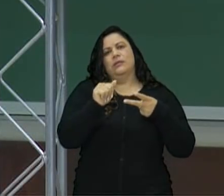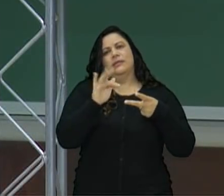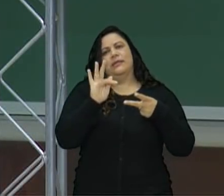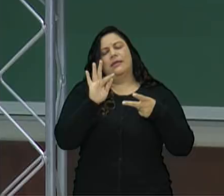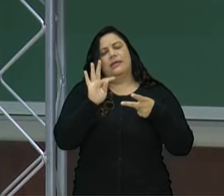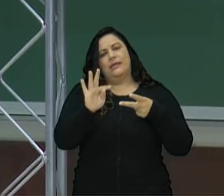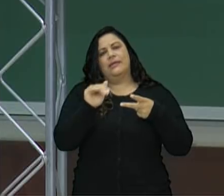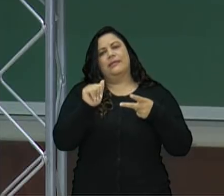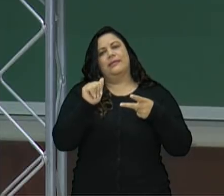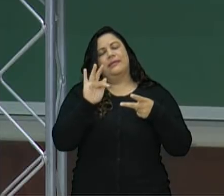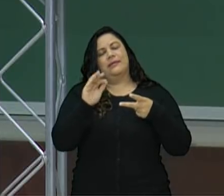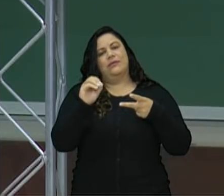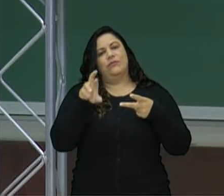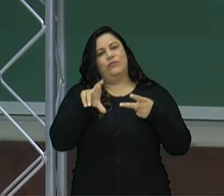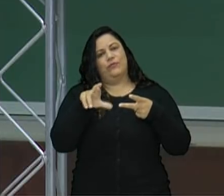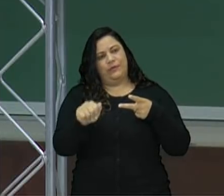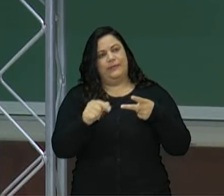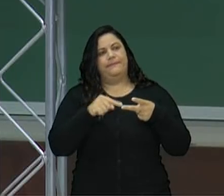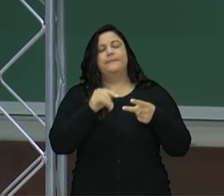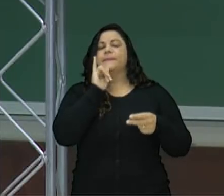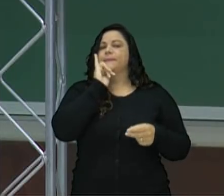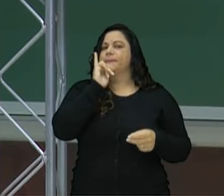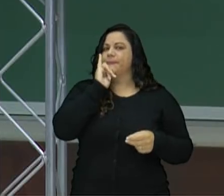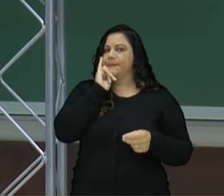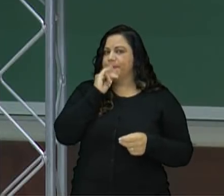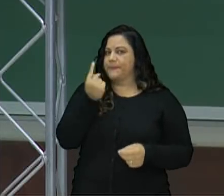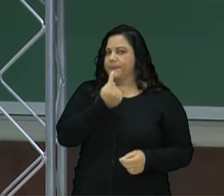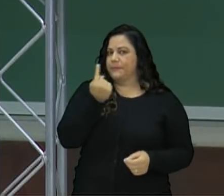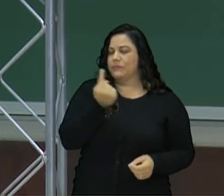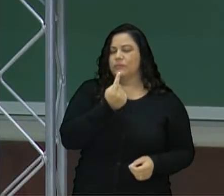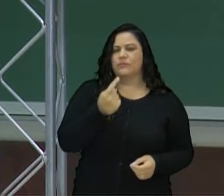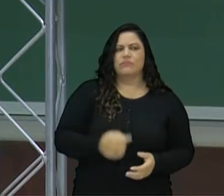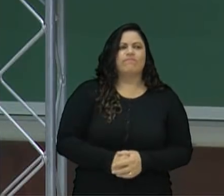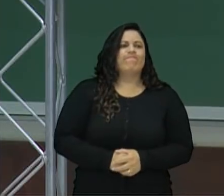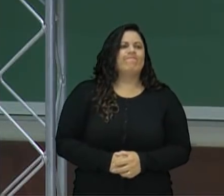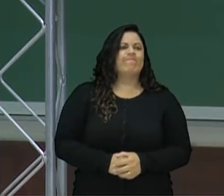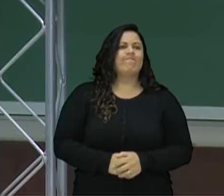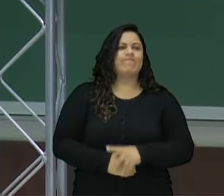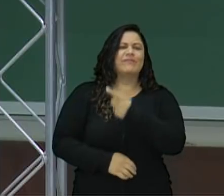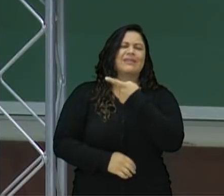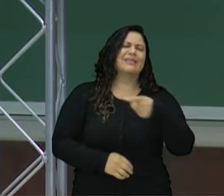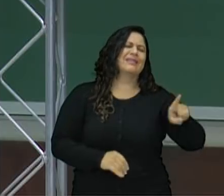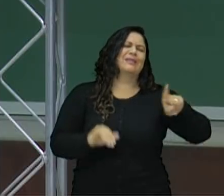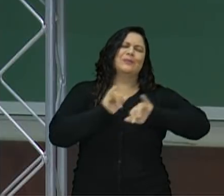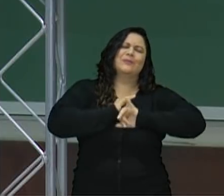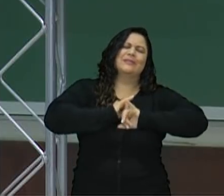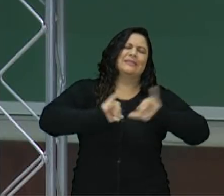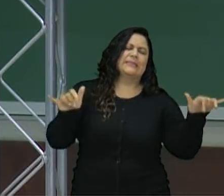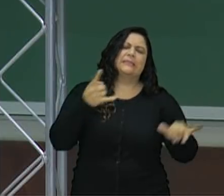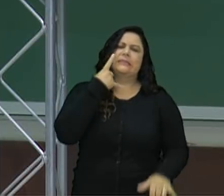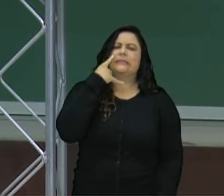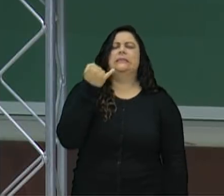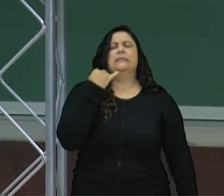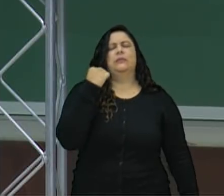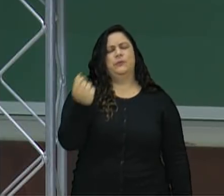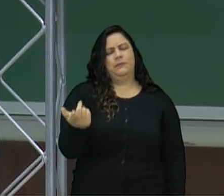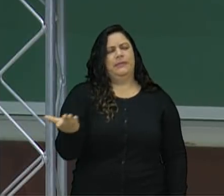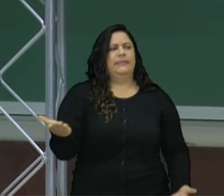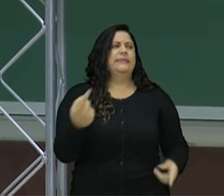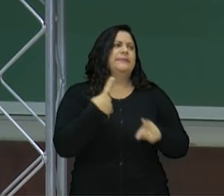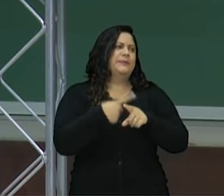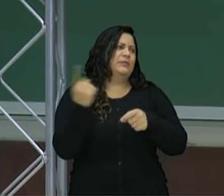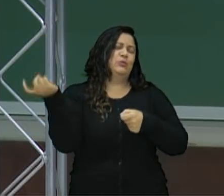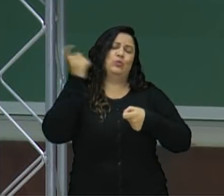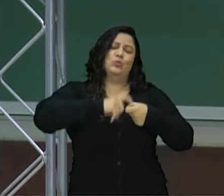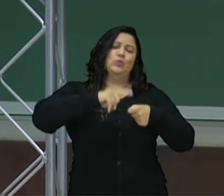para seu pai, pois quando eu voltei, ele já havia ido embora. Então, vejo que ele